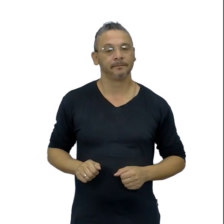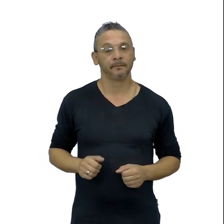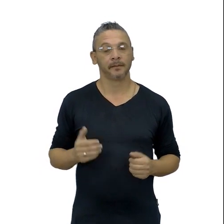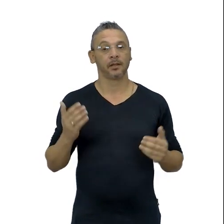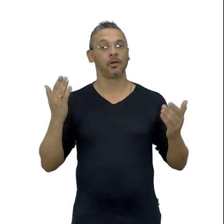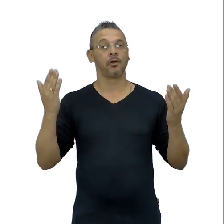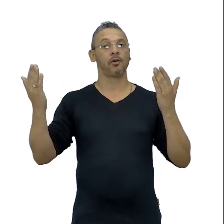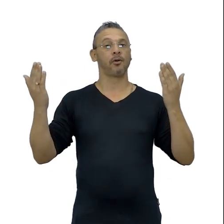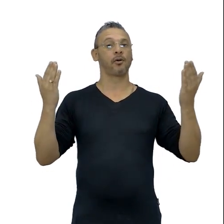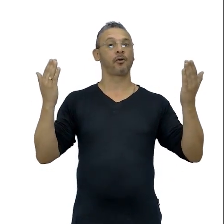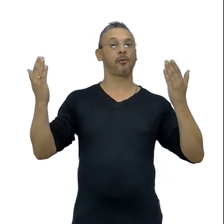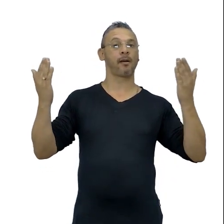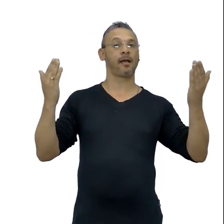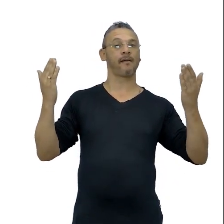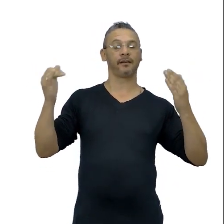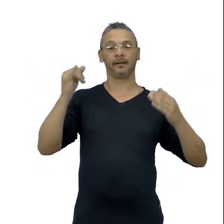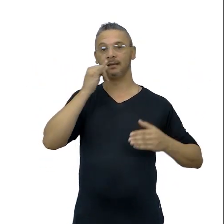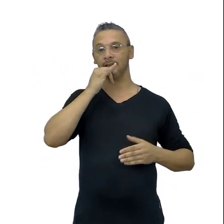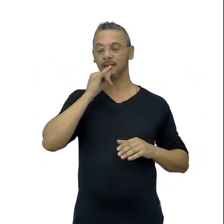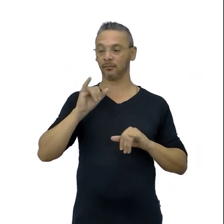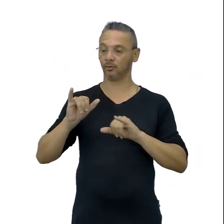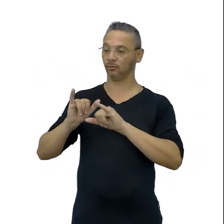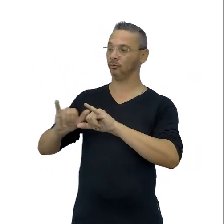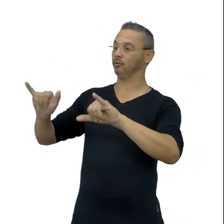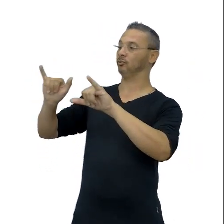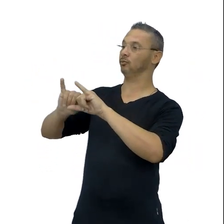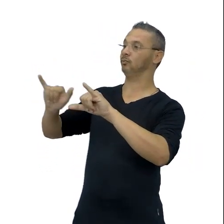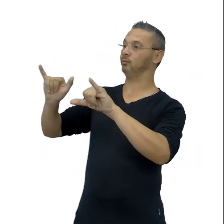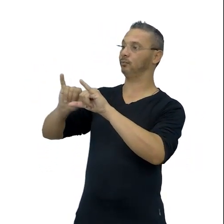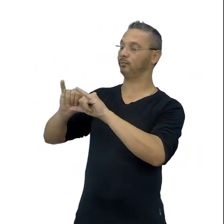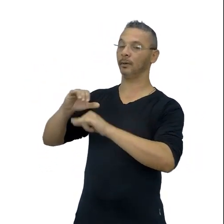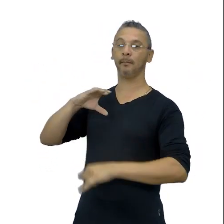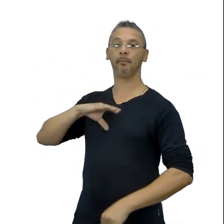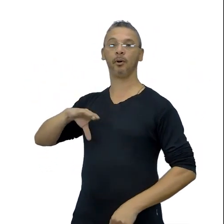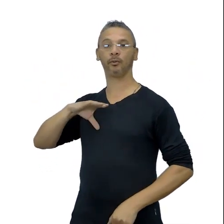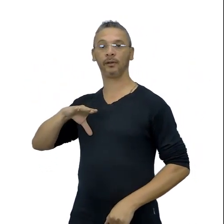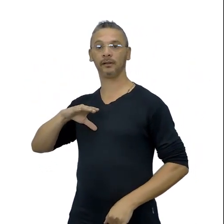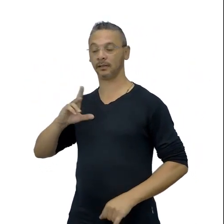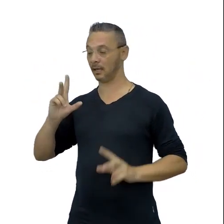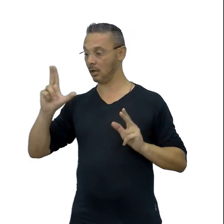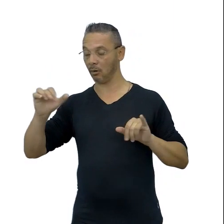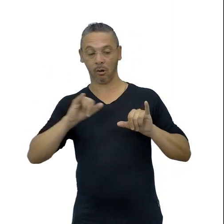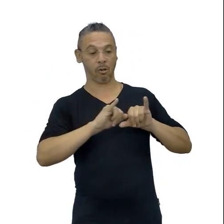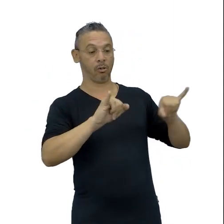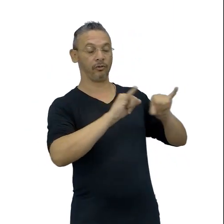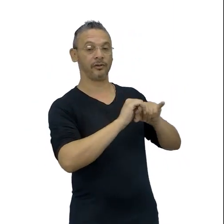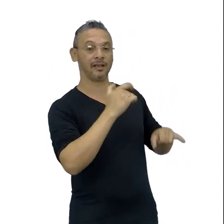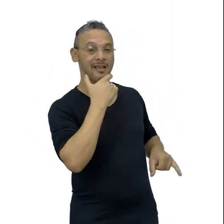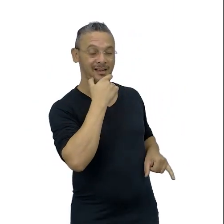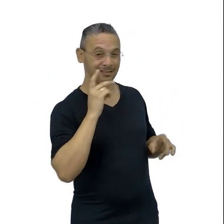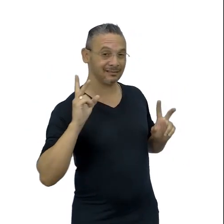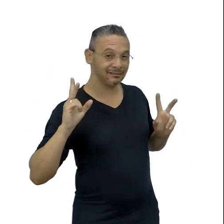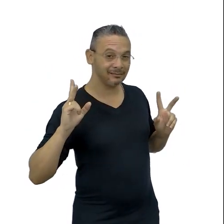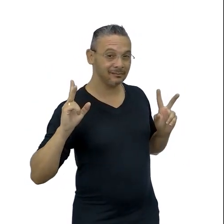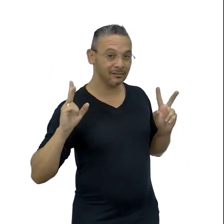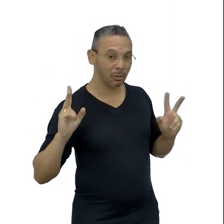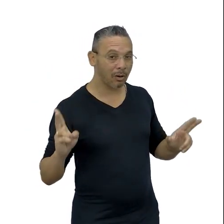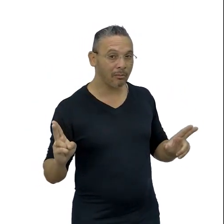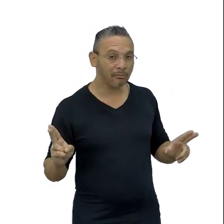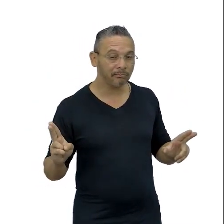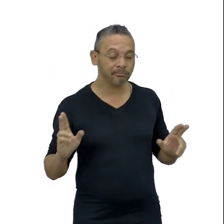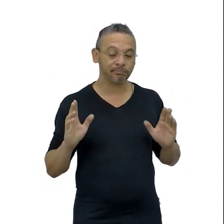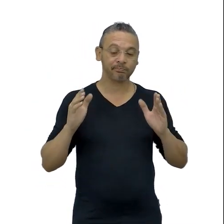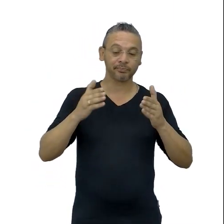Comparar versões, por exemplo, de uma notícia em português e em inglês, será que dizem a mesma coisa? Qual é o